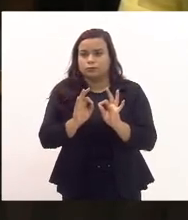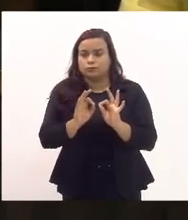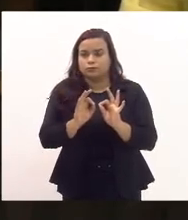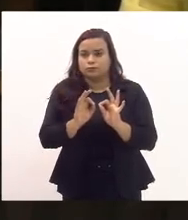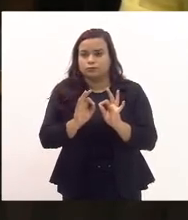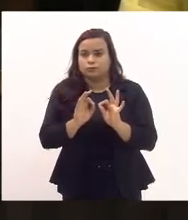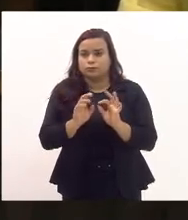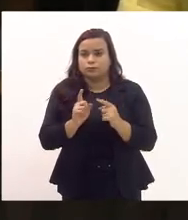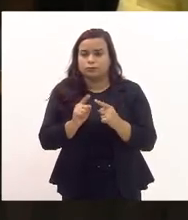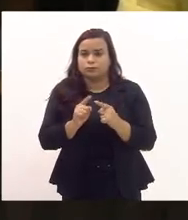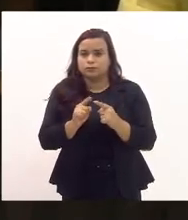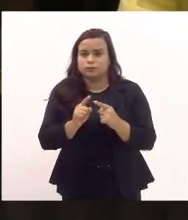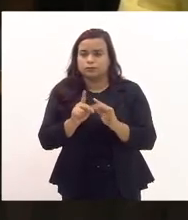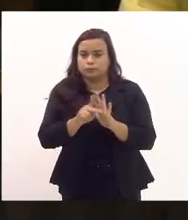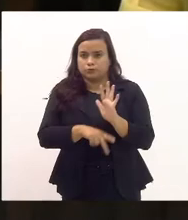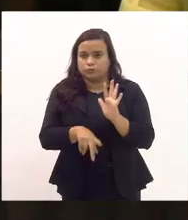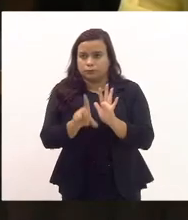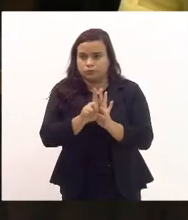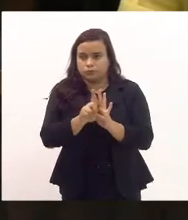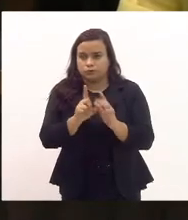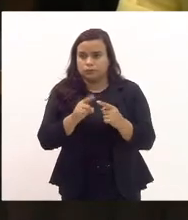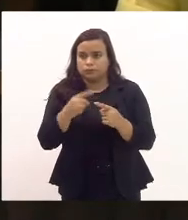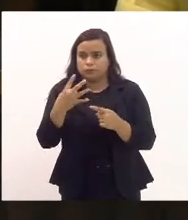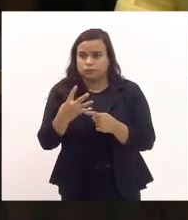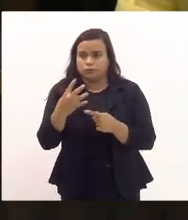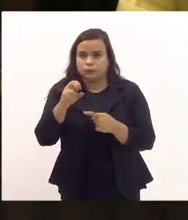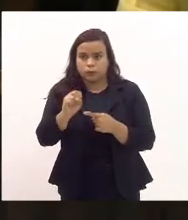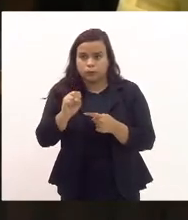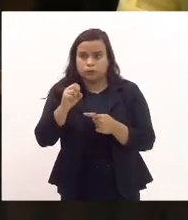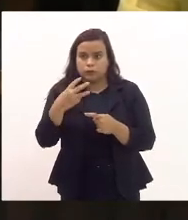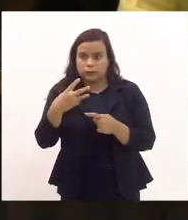o projeto de lei 4834